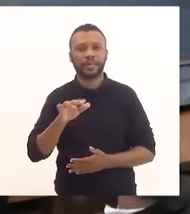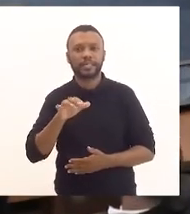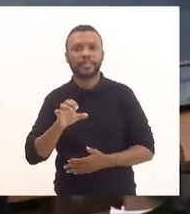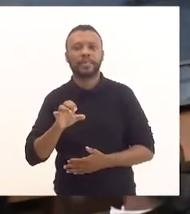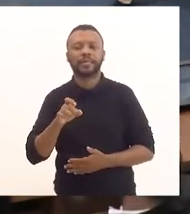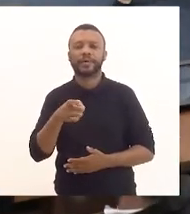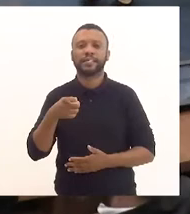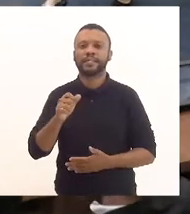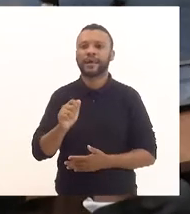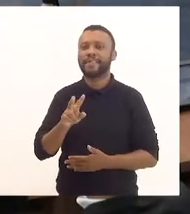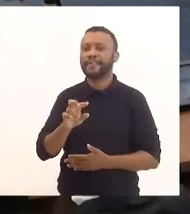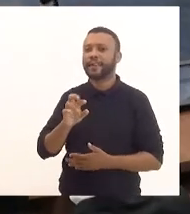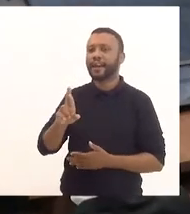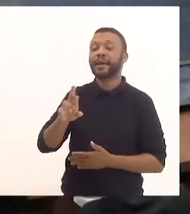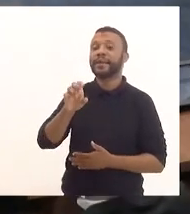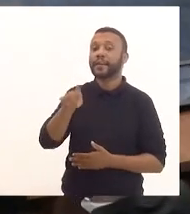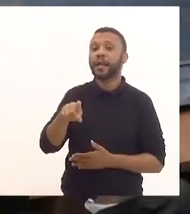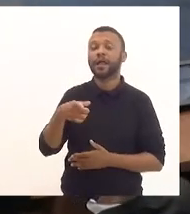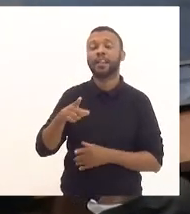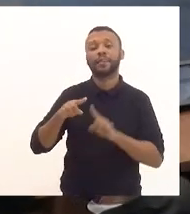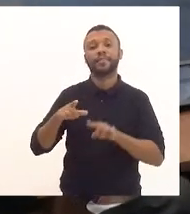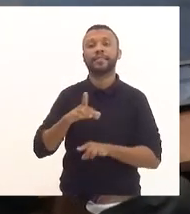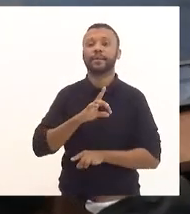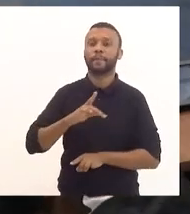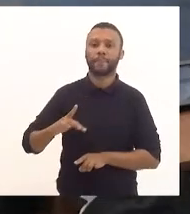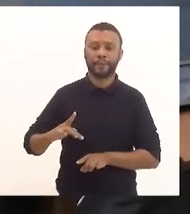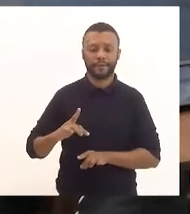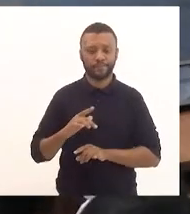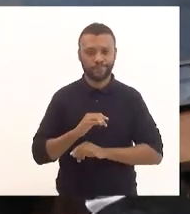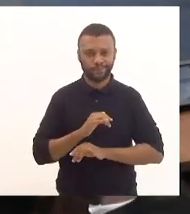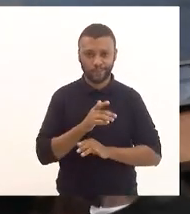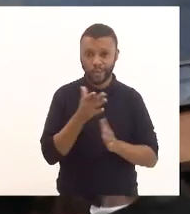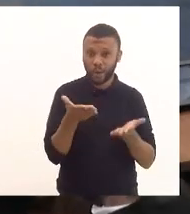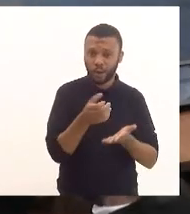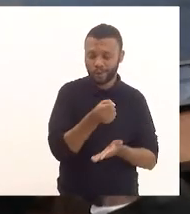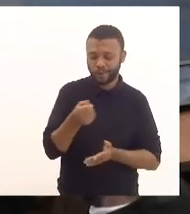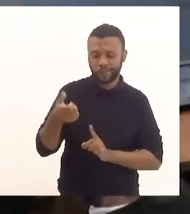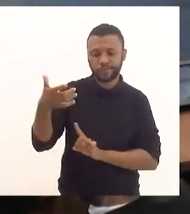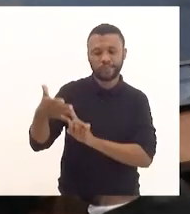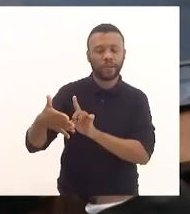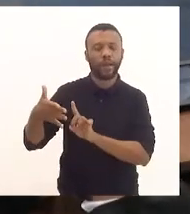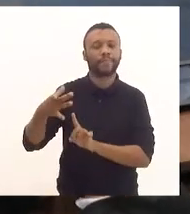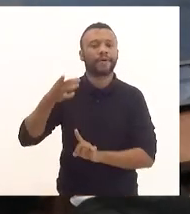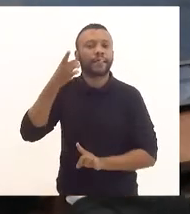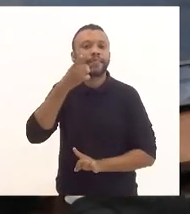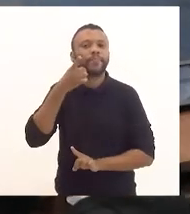Xavier defensora pública a palavra Deputado Samuel